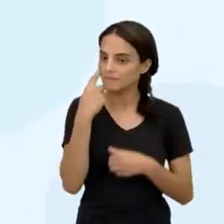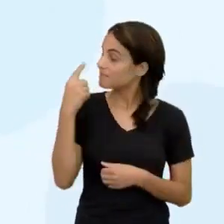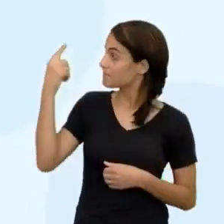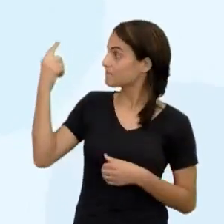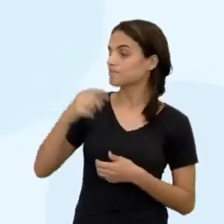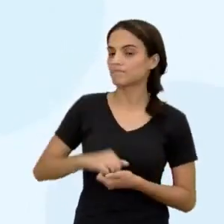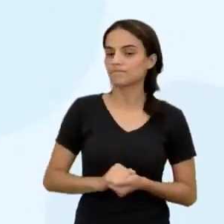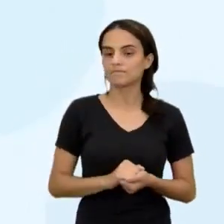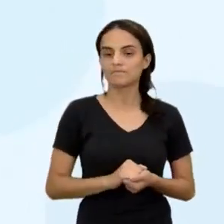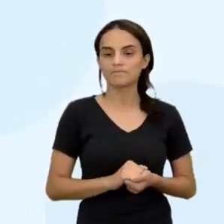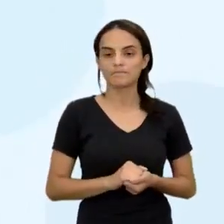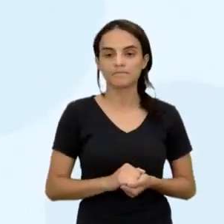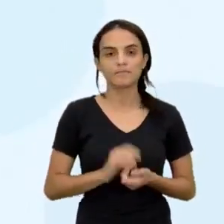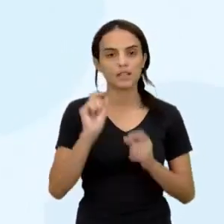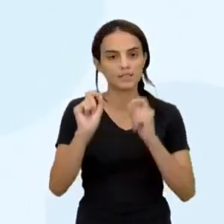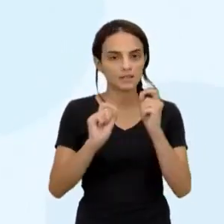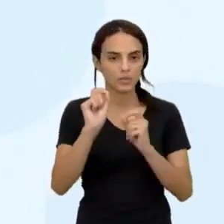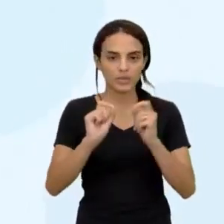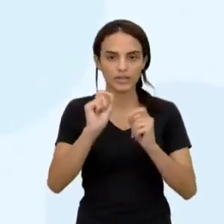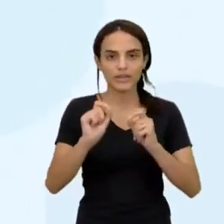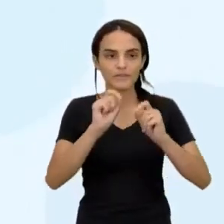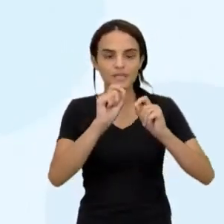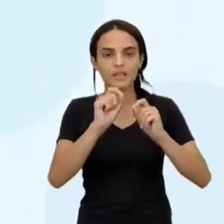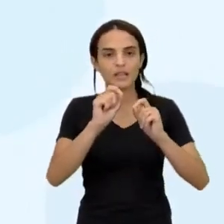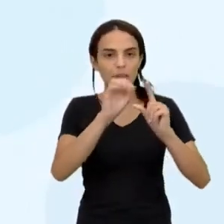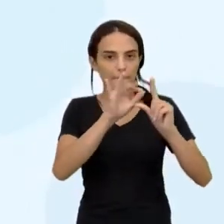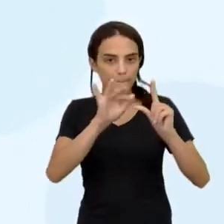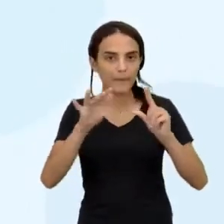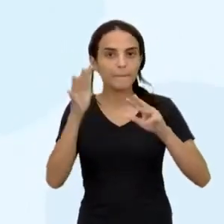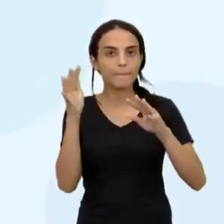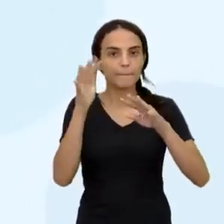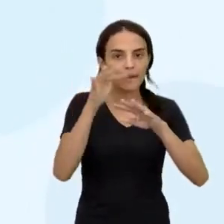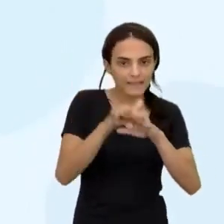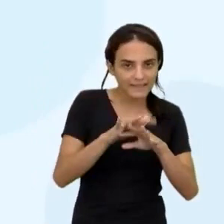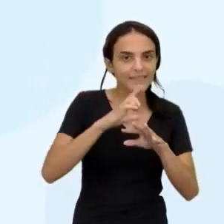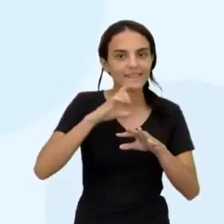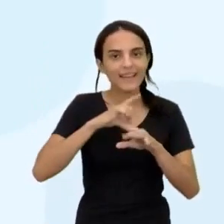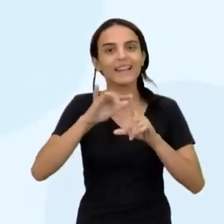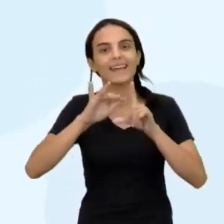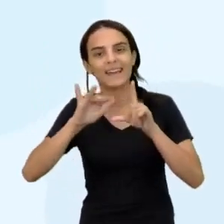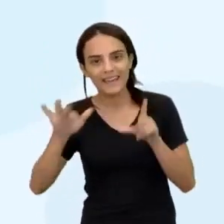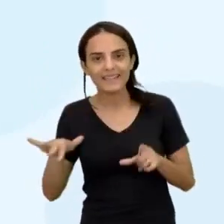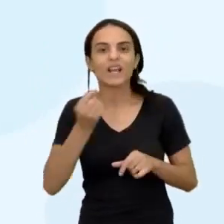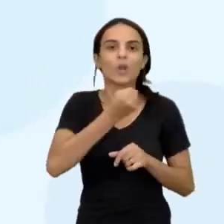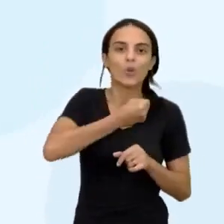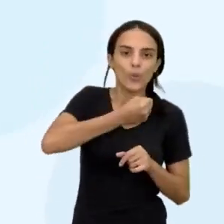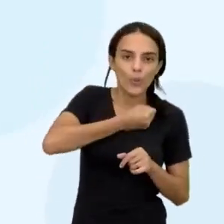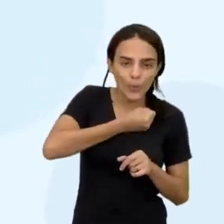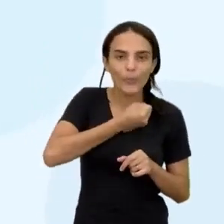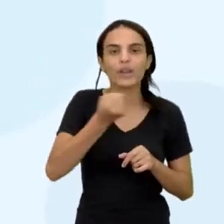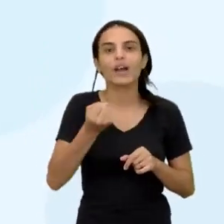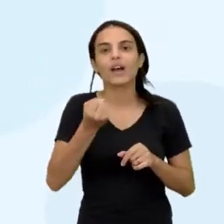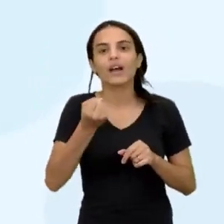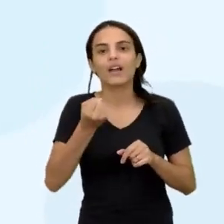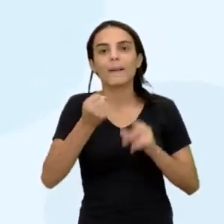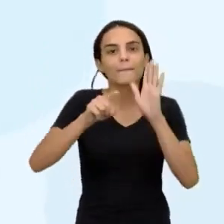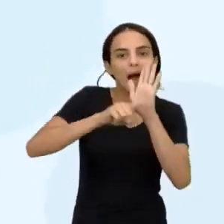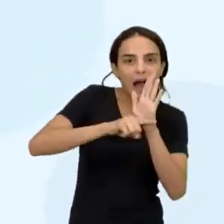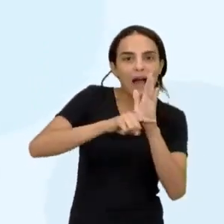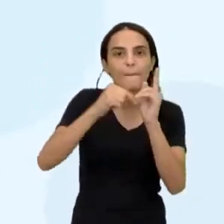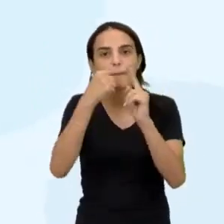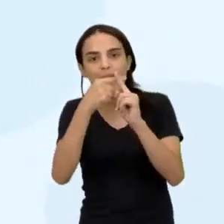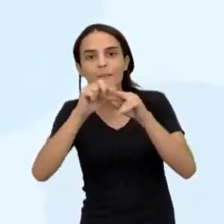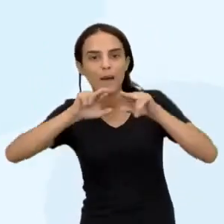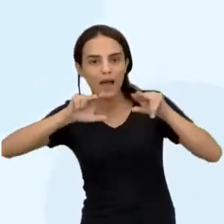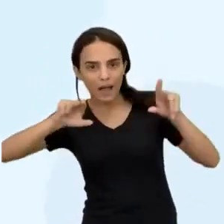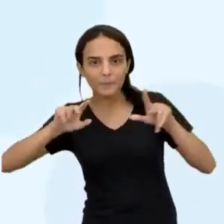expressões algébricas são aquelas escritas matemáticas que têm letras, números, operações entre